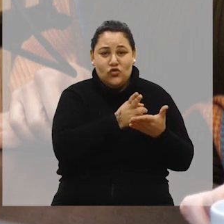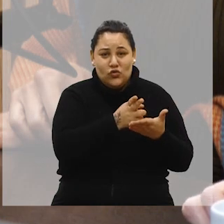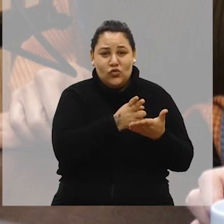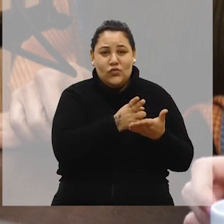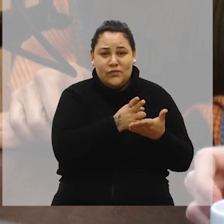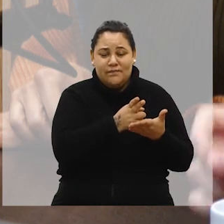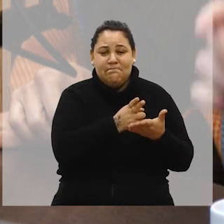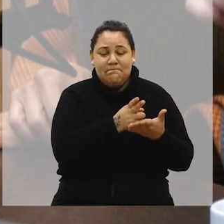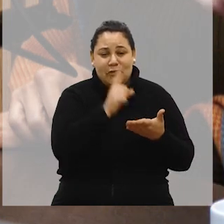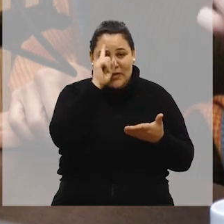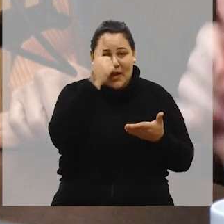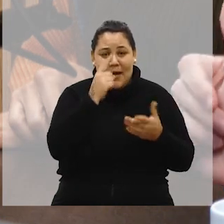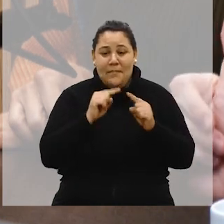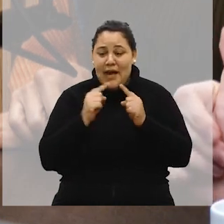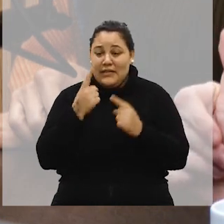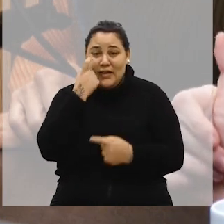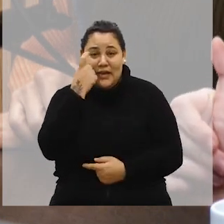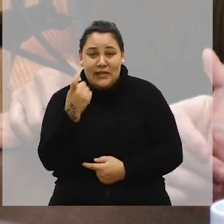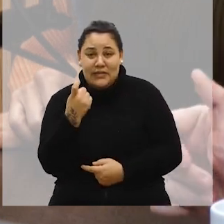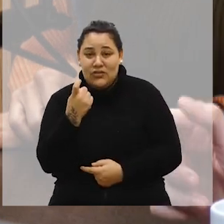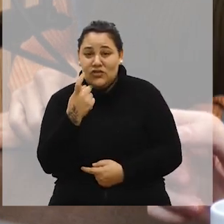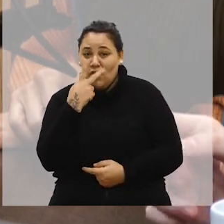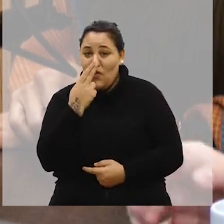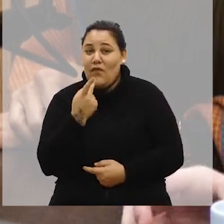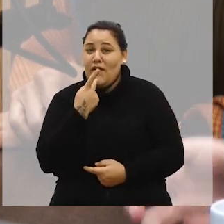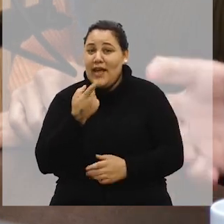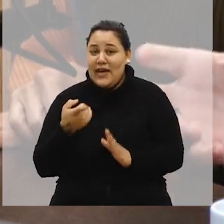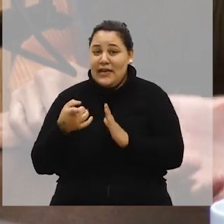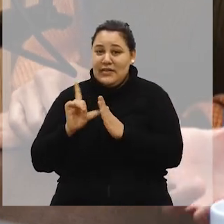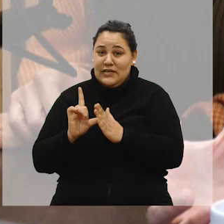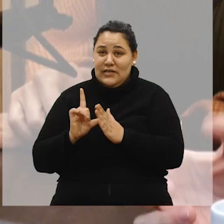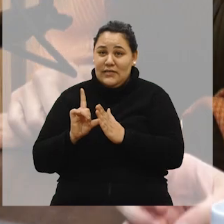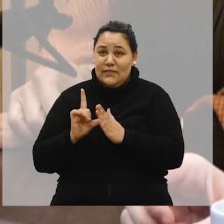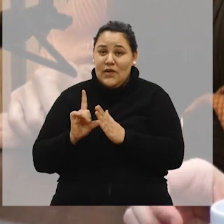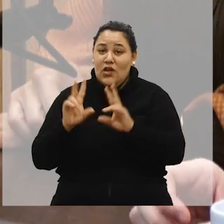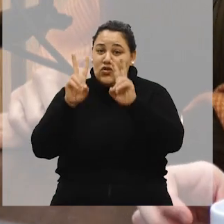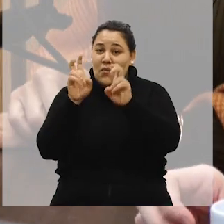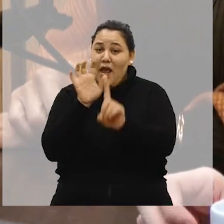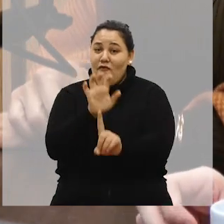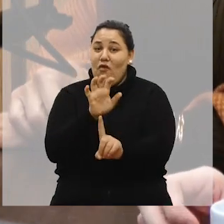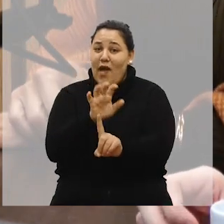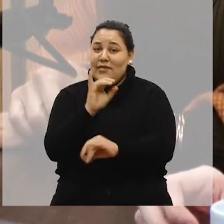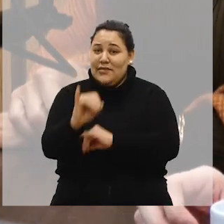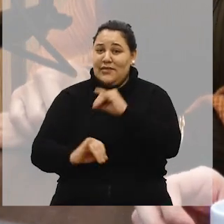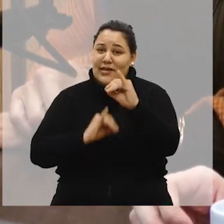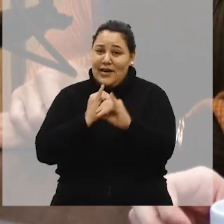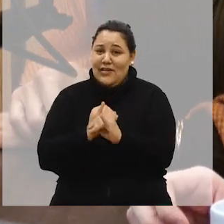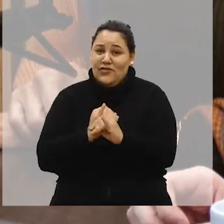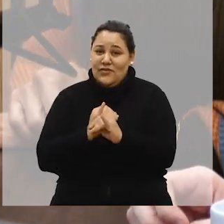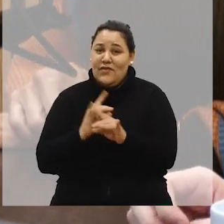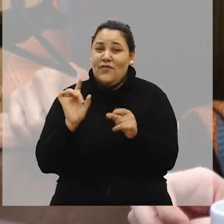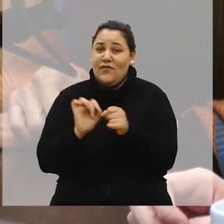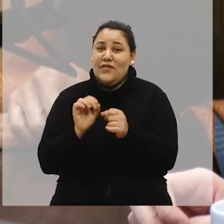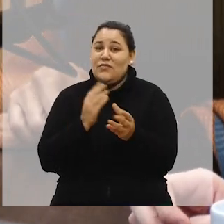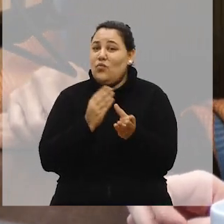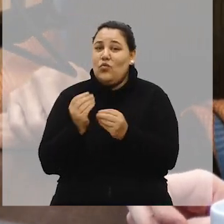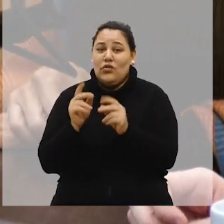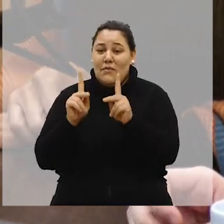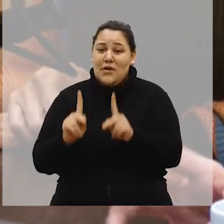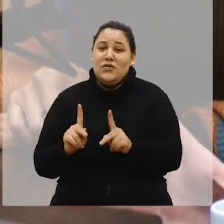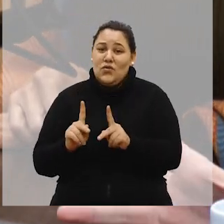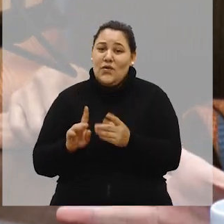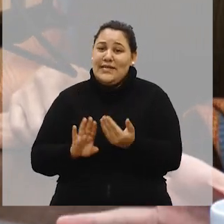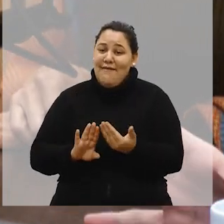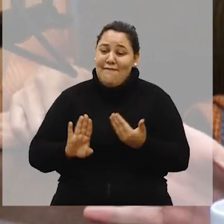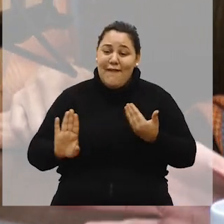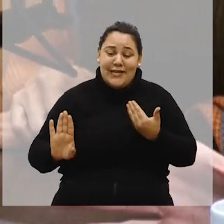interessante que justamente aquilo que a gente tinha comentado antes sobre a ascensão da internet foi o que fez muitas pessoas se desprenderem